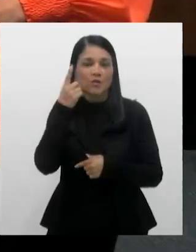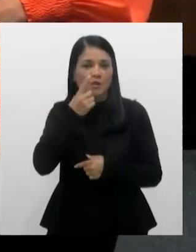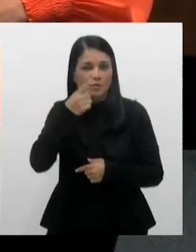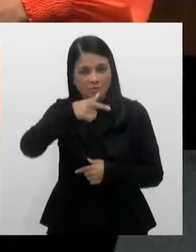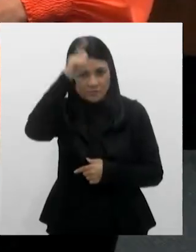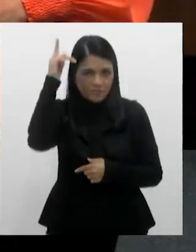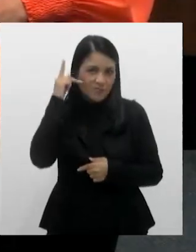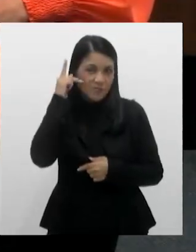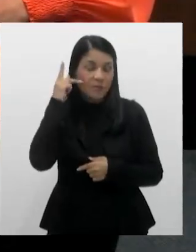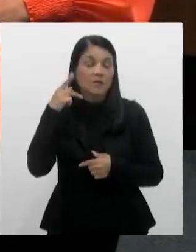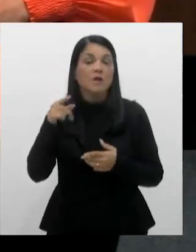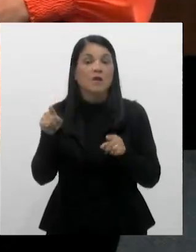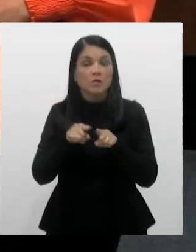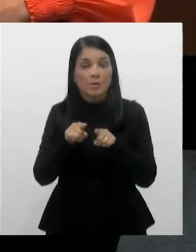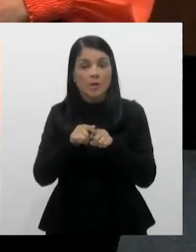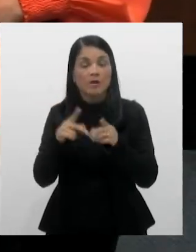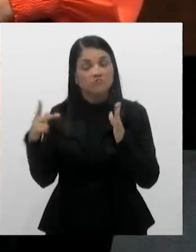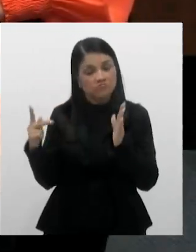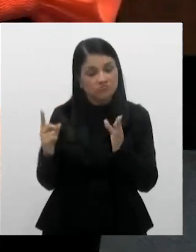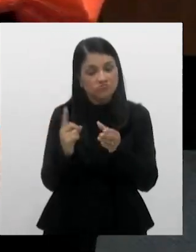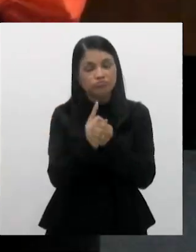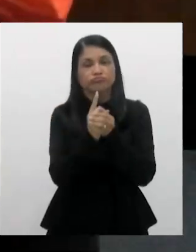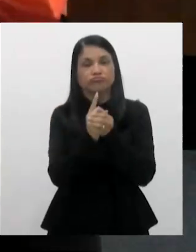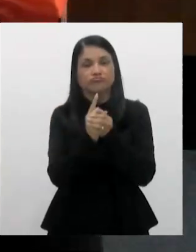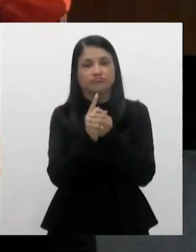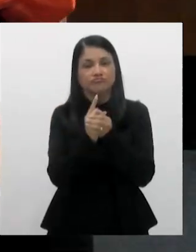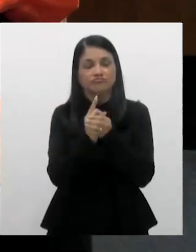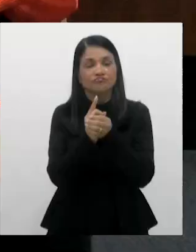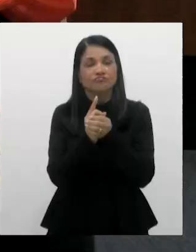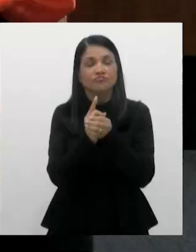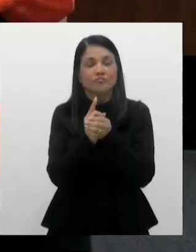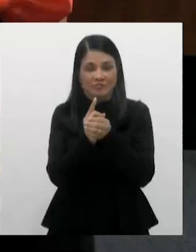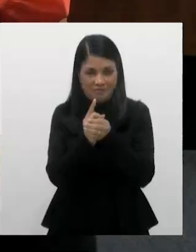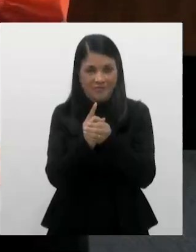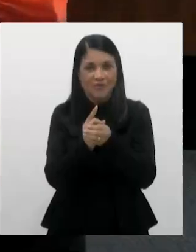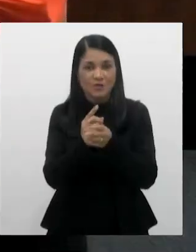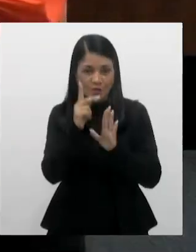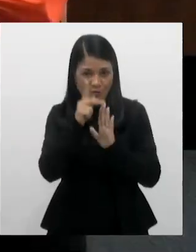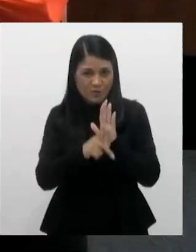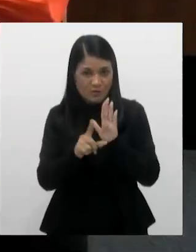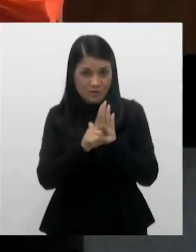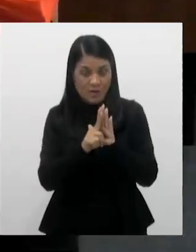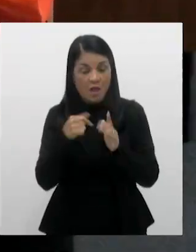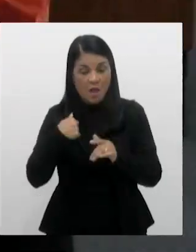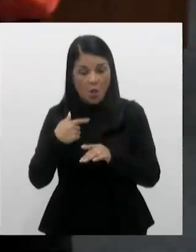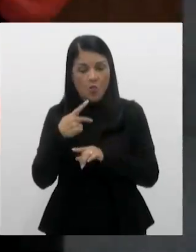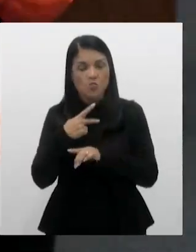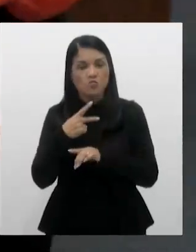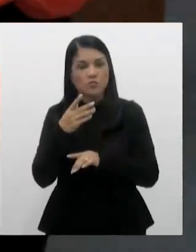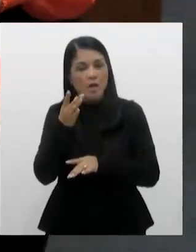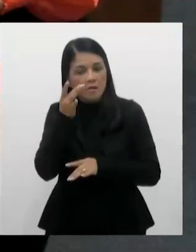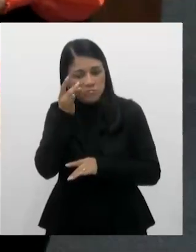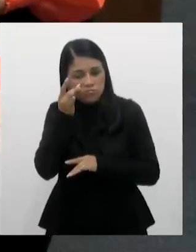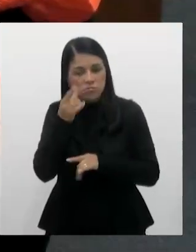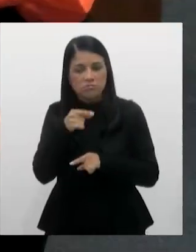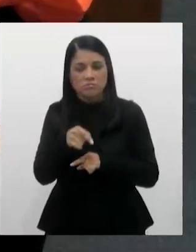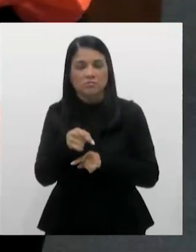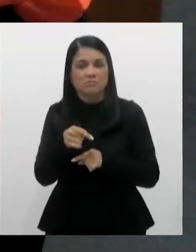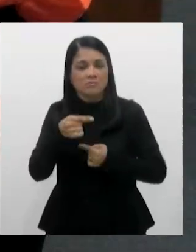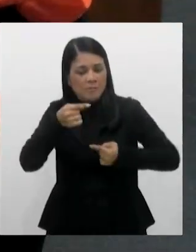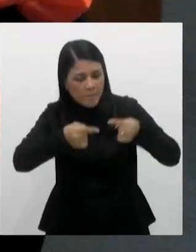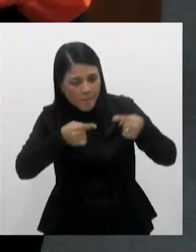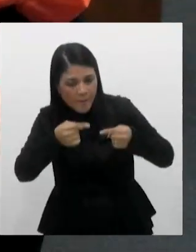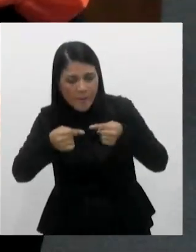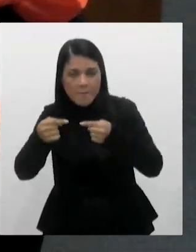dos coautores, a partir da iniciativa do deputado Luiz Paulo. Tive pessoalmente várias vezes discutindo desse projeto,